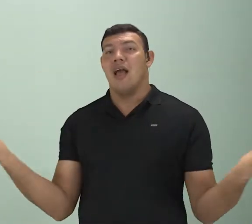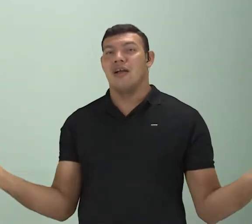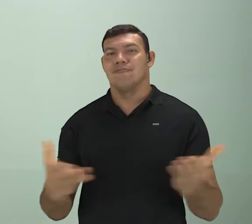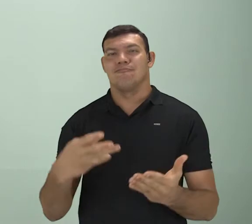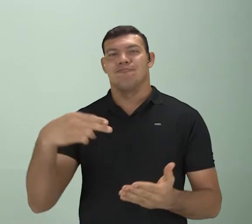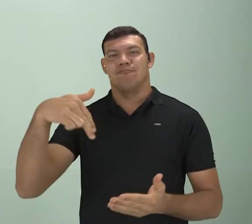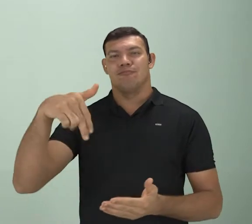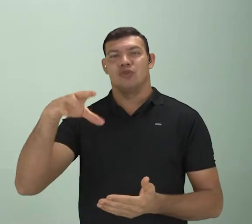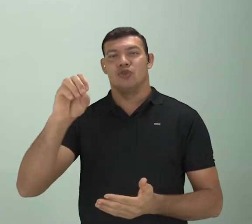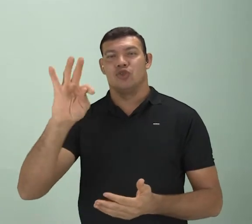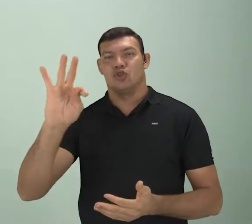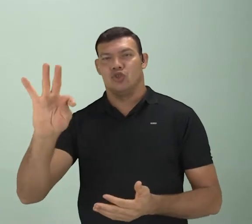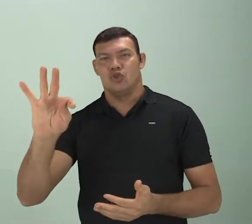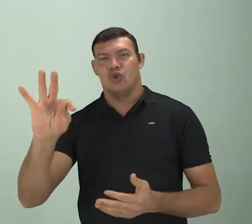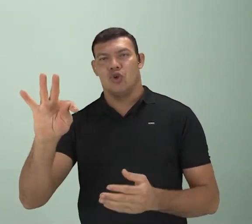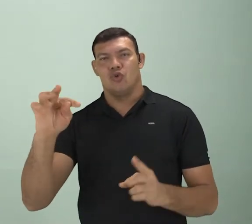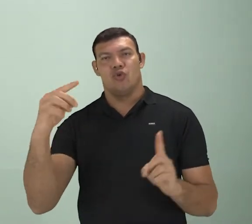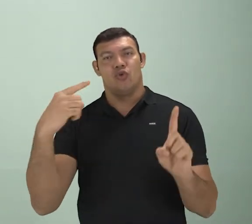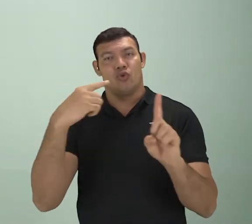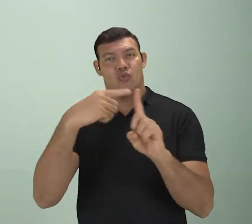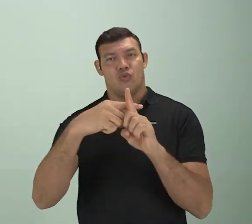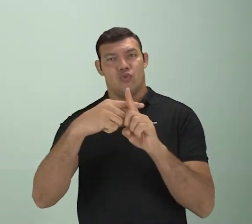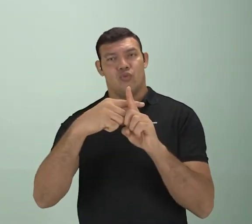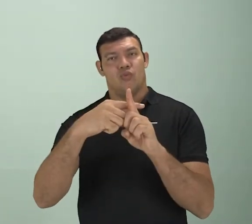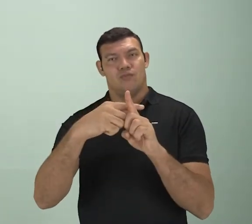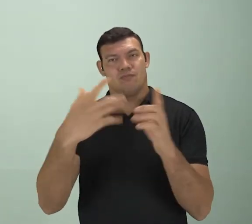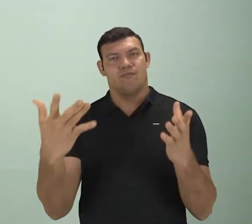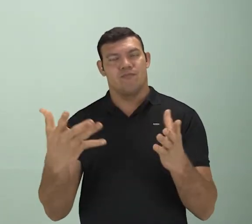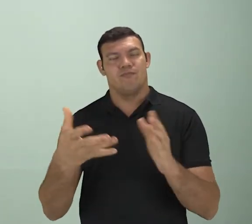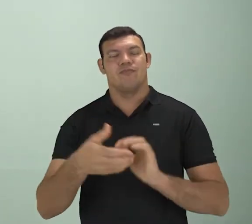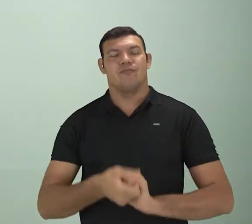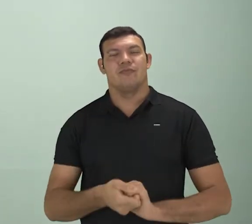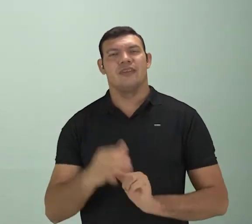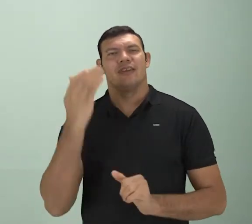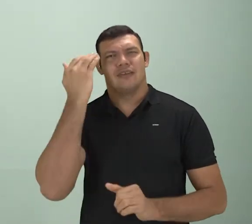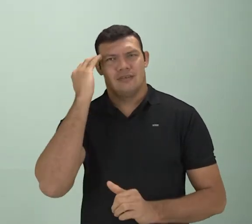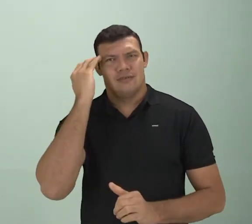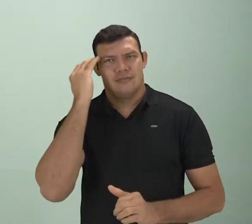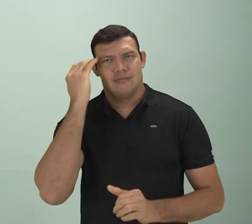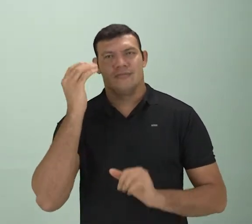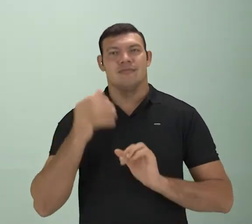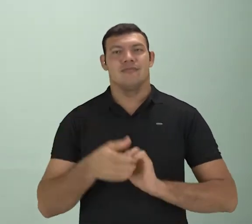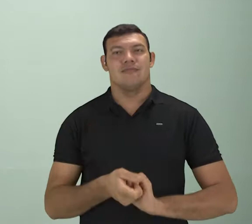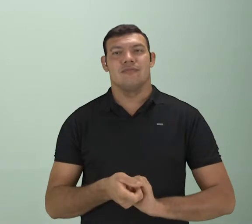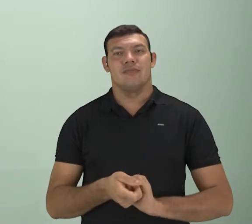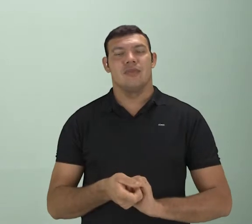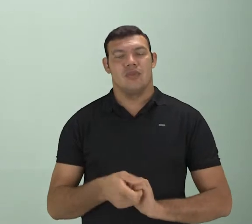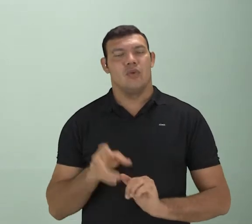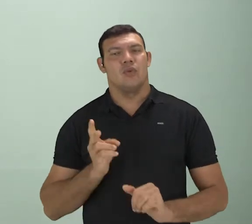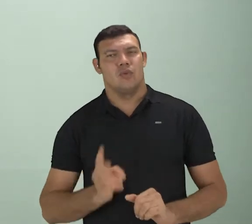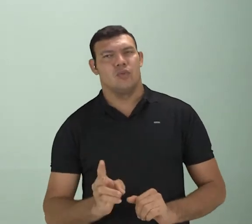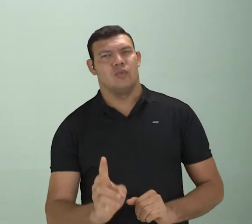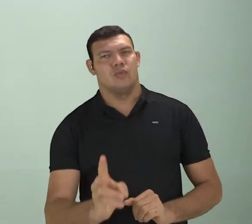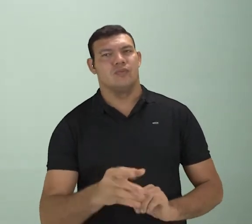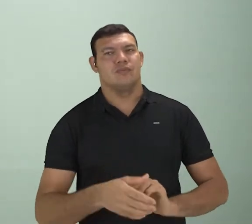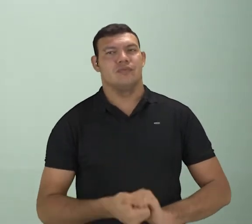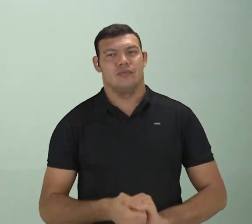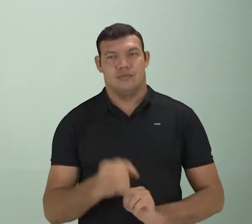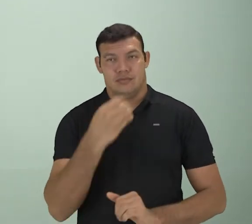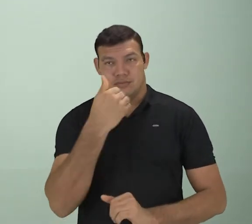para negar bem simples nada muito complexo você já entenderam até aqui então vamos prosseguir